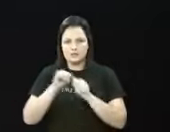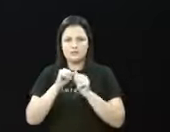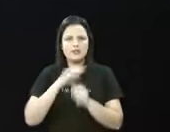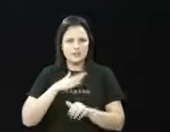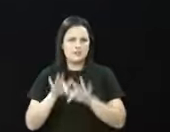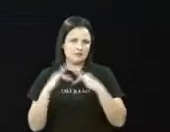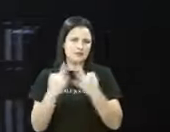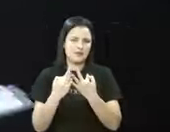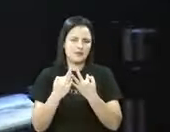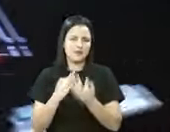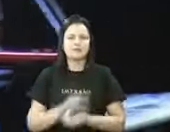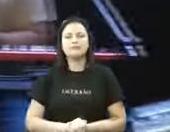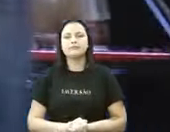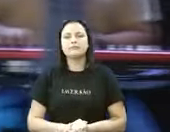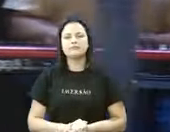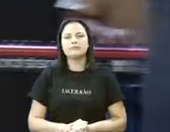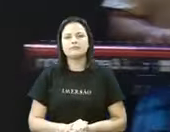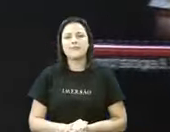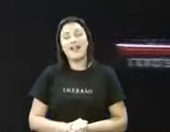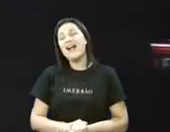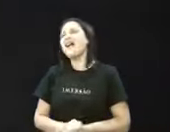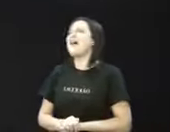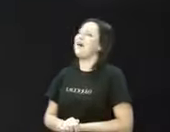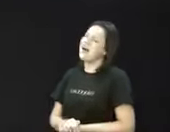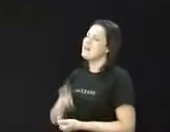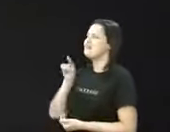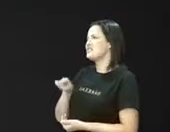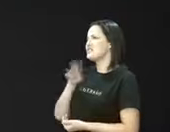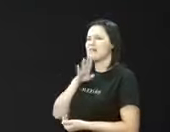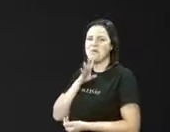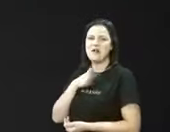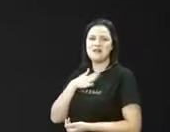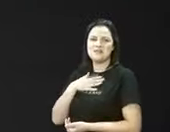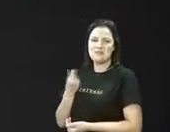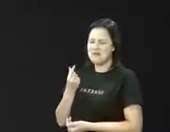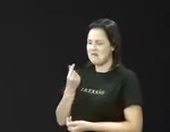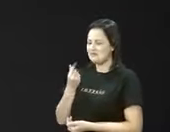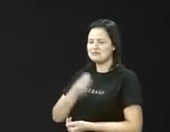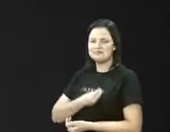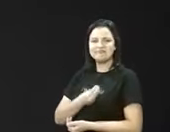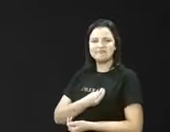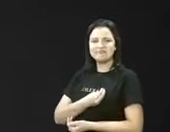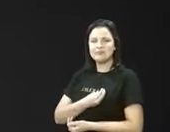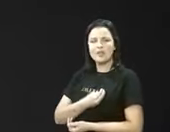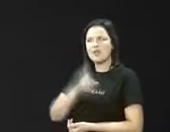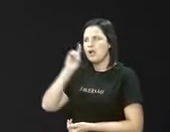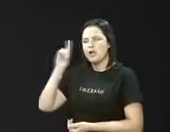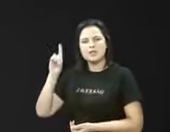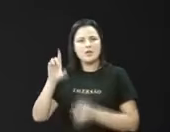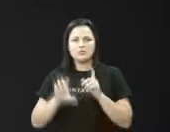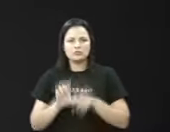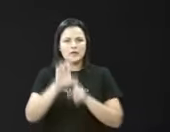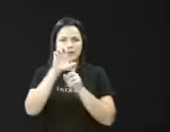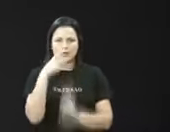Gabriela, você fala isso porque você não conhece minha condição financeira. Deus não depende dos teus recursos para cumprir o que Ele quer